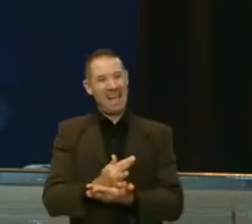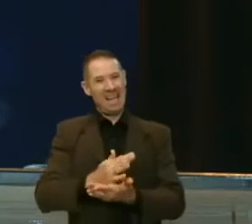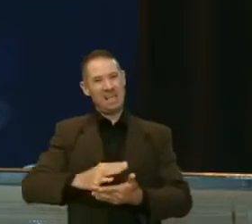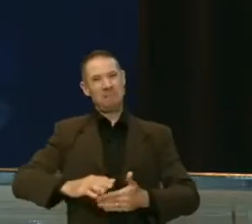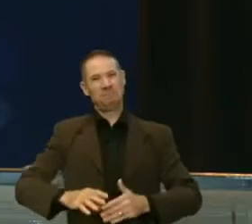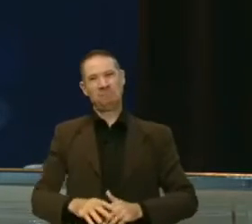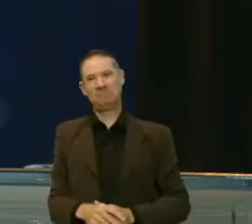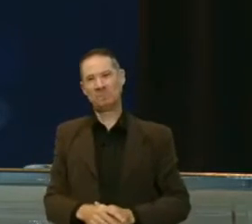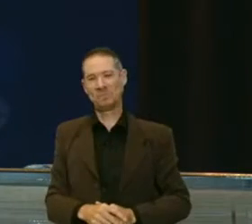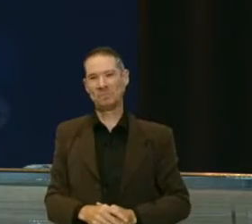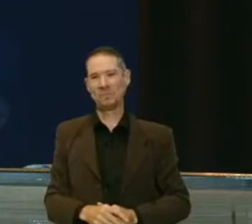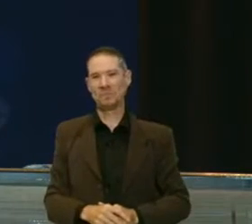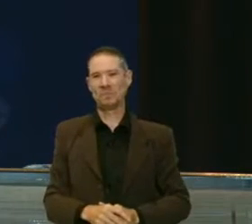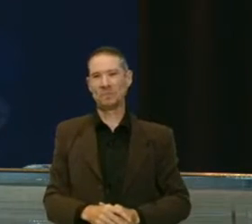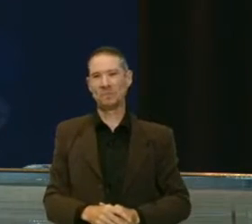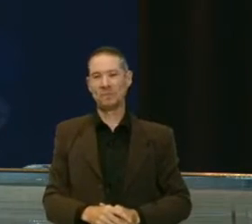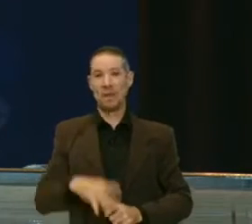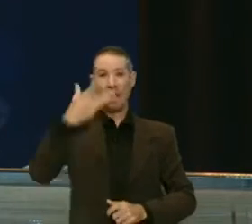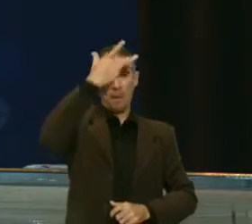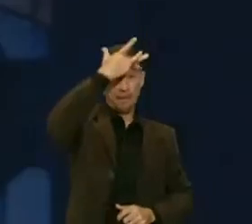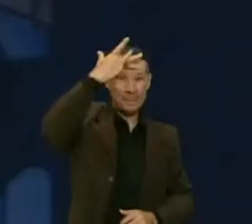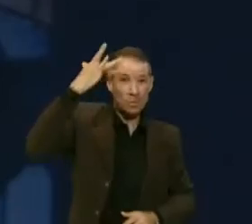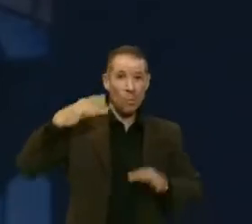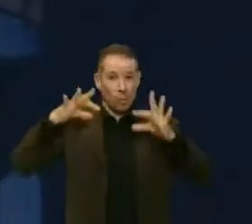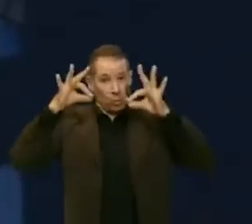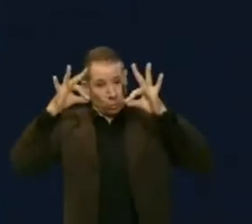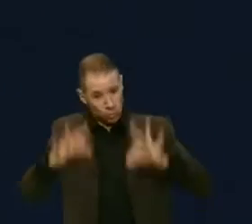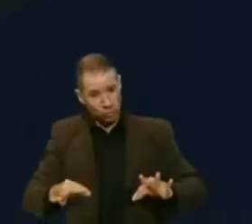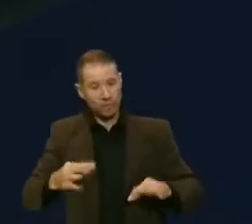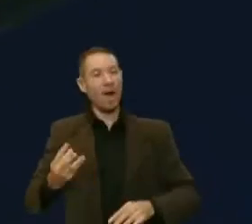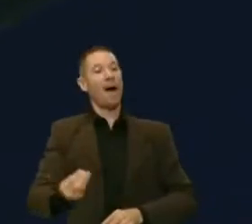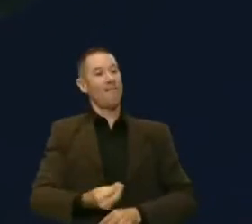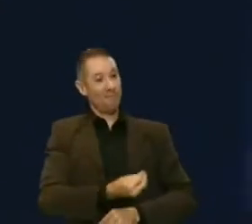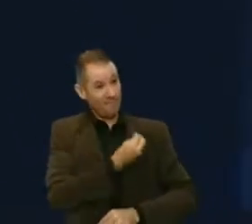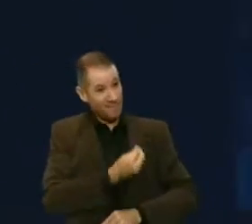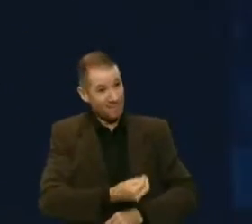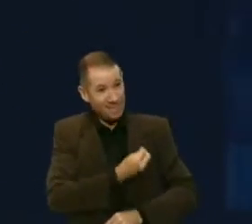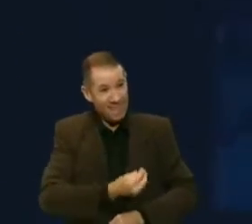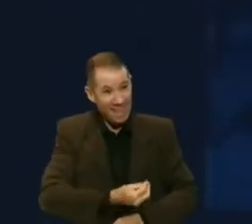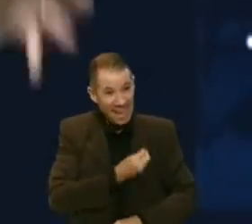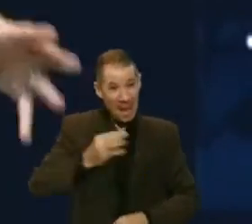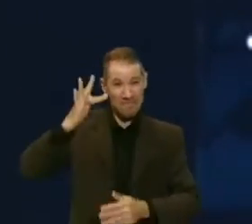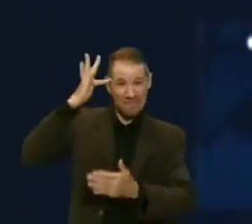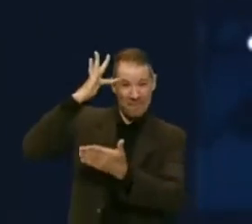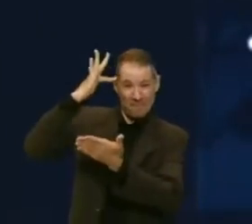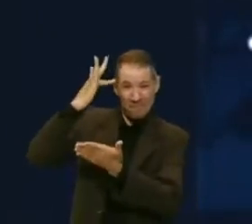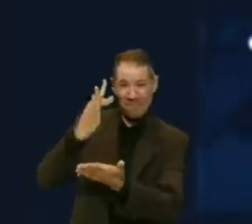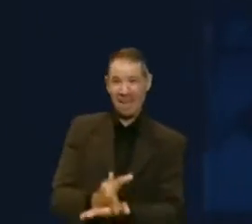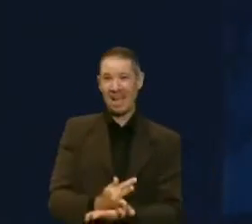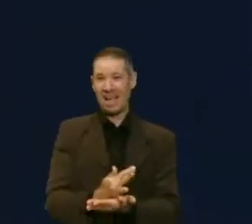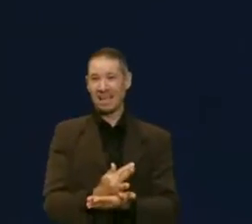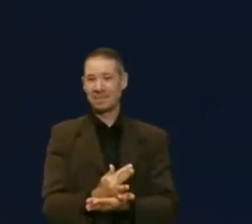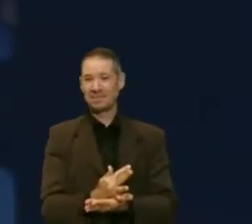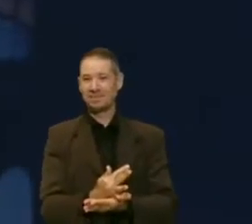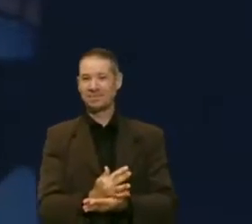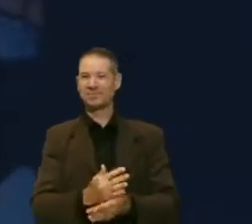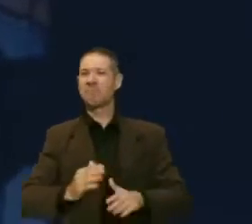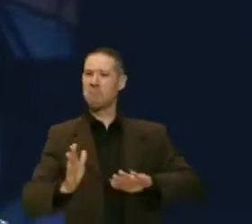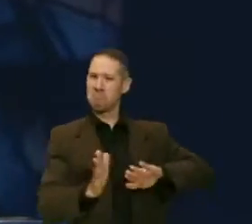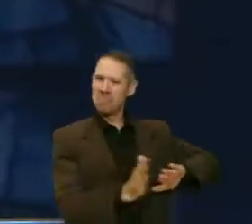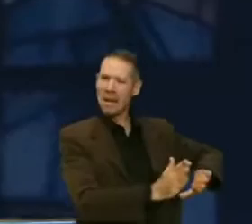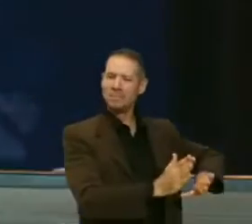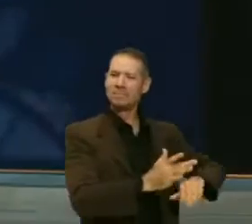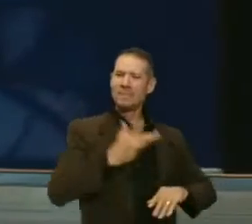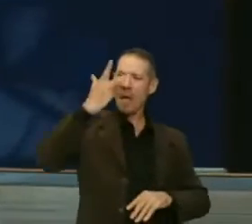fé. O justo viverá pela fé. Deixa eu te dizer,